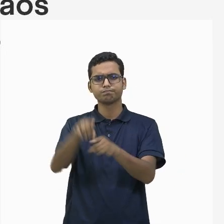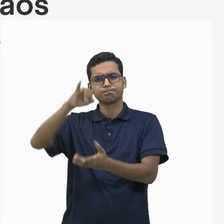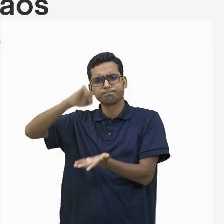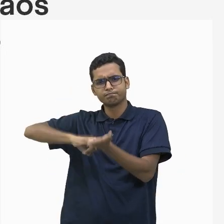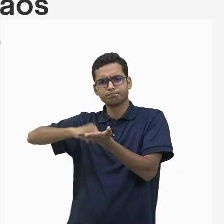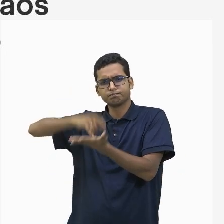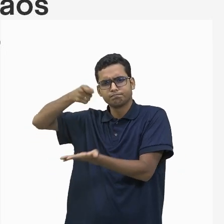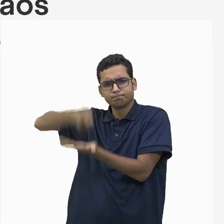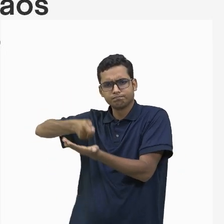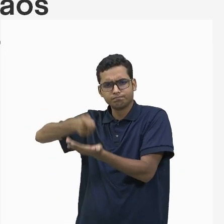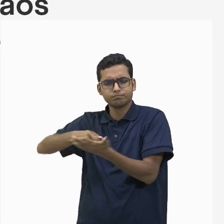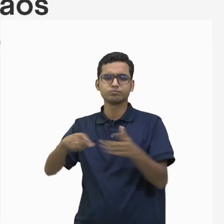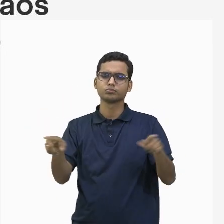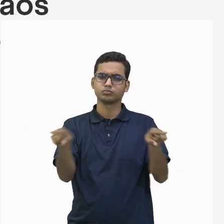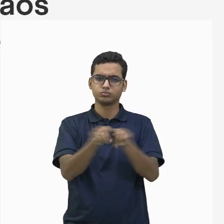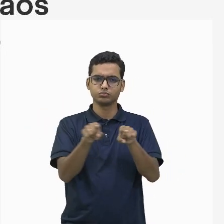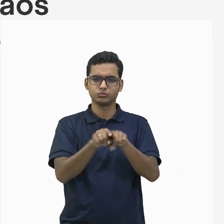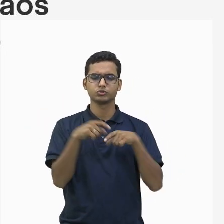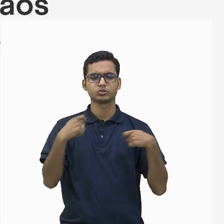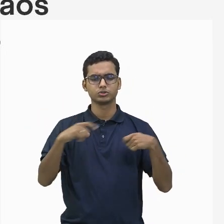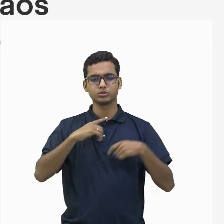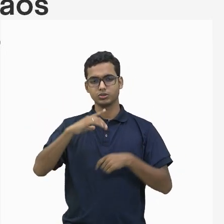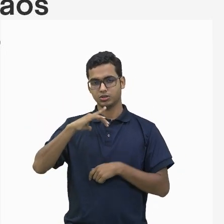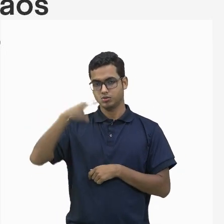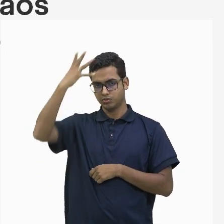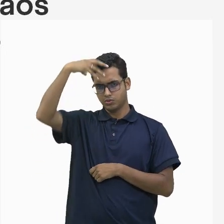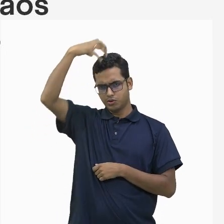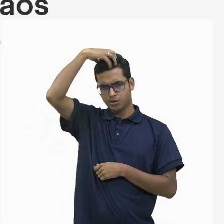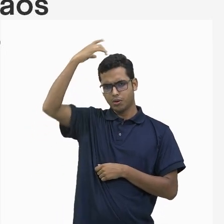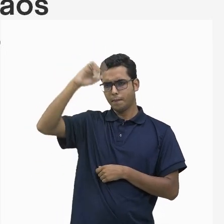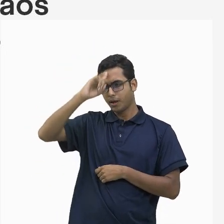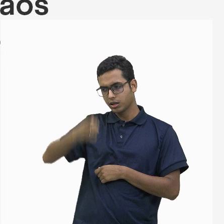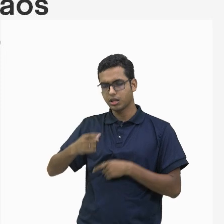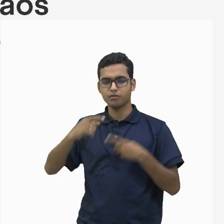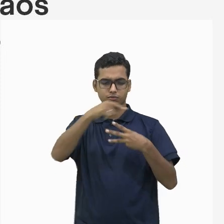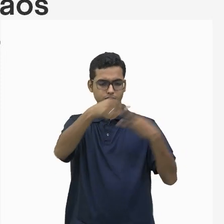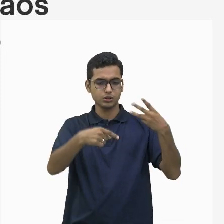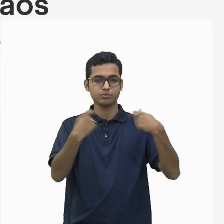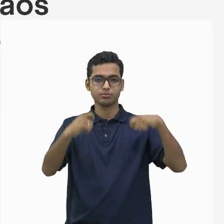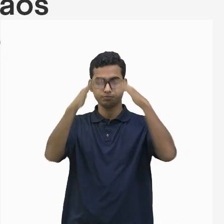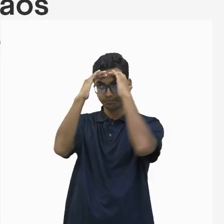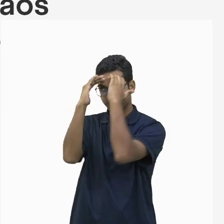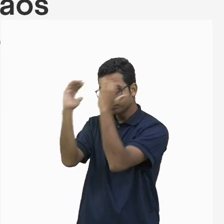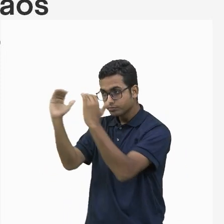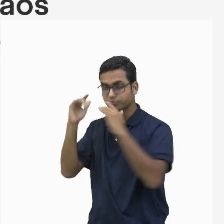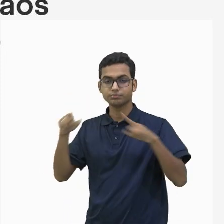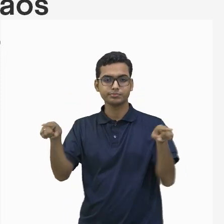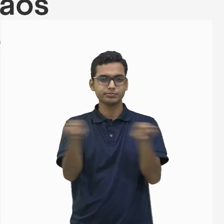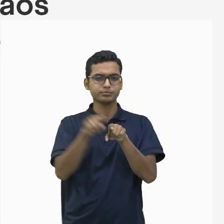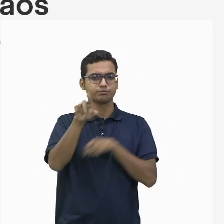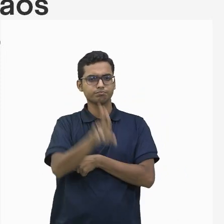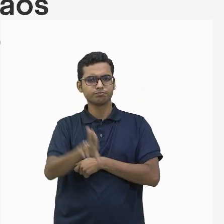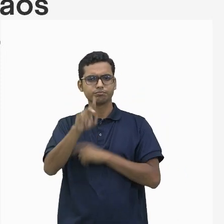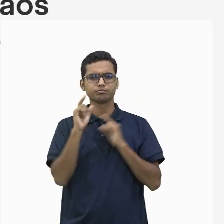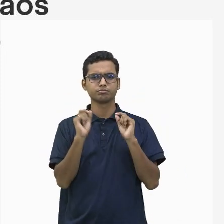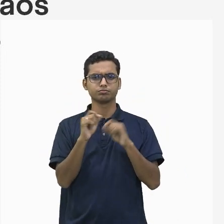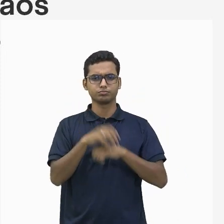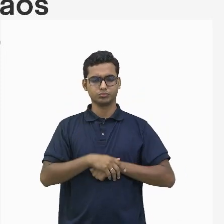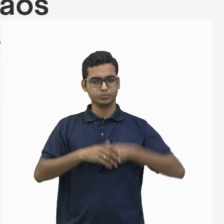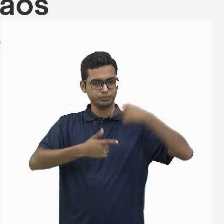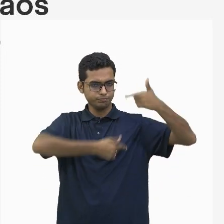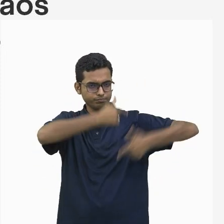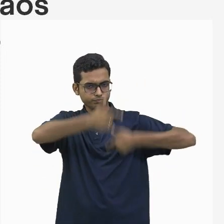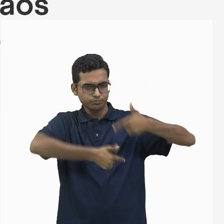e deviam, então, cumprir as ordens do rei. Carlos Magno usava também, né, do trabalho, então, aí,